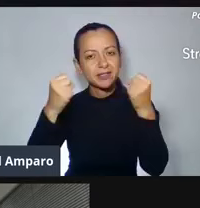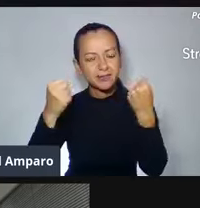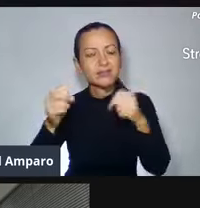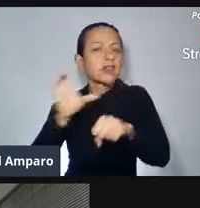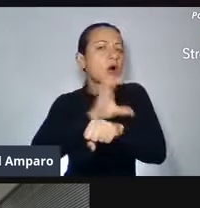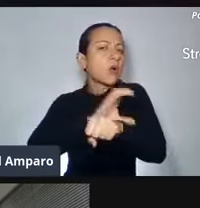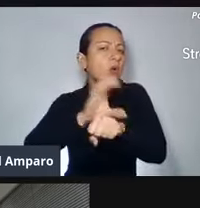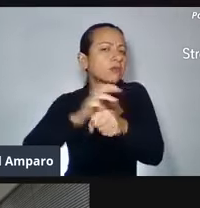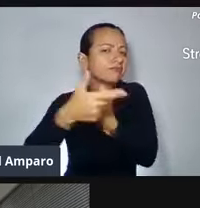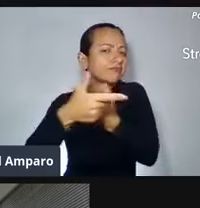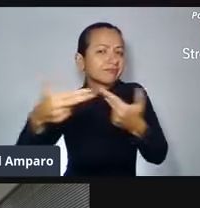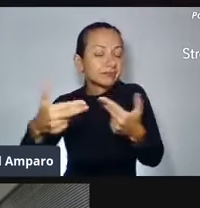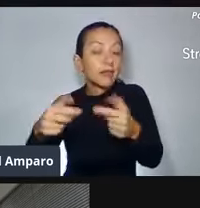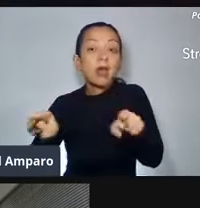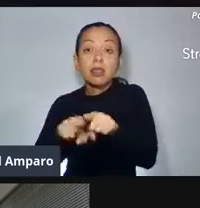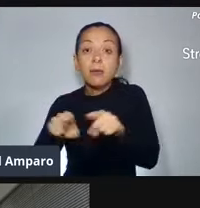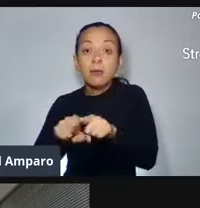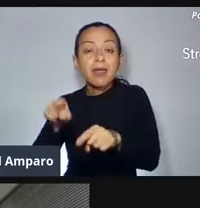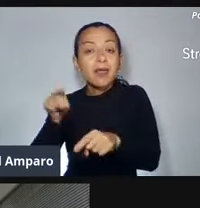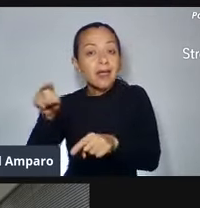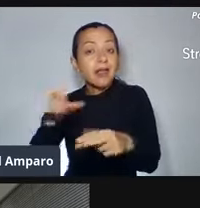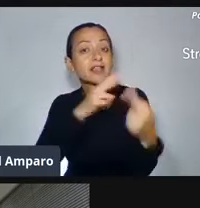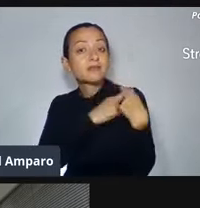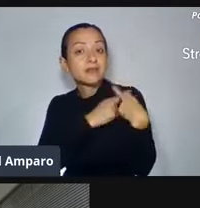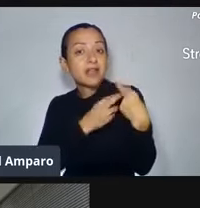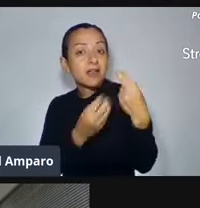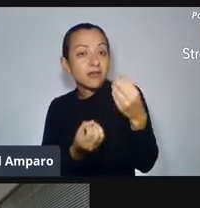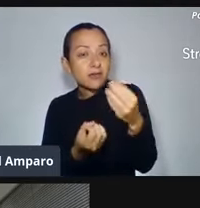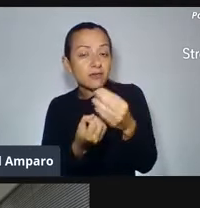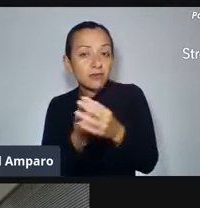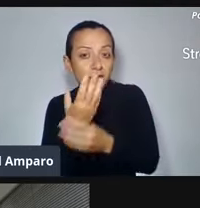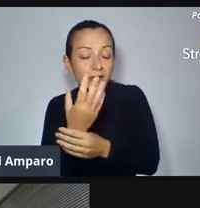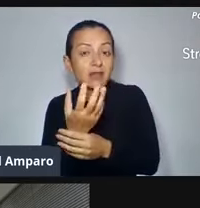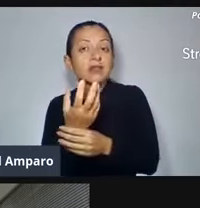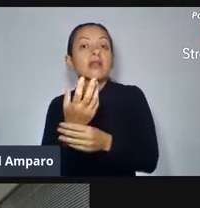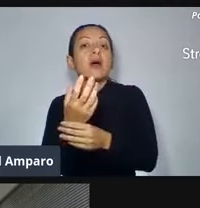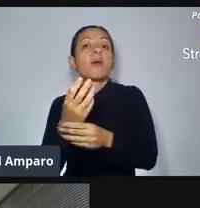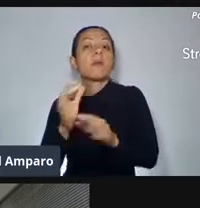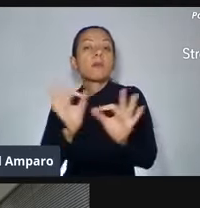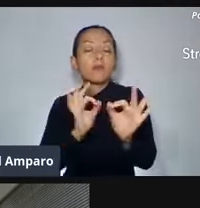é fundador e coordenador do Projeto Liberdade Capoeira,